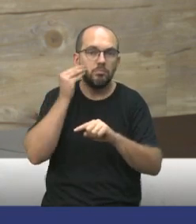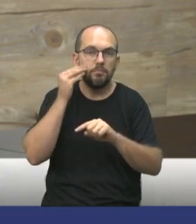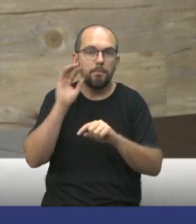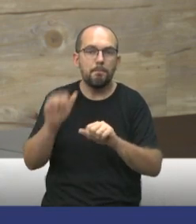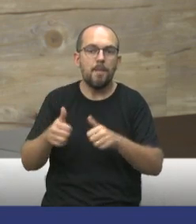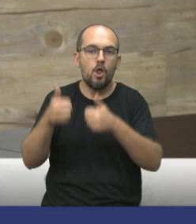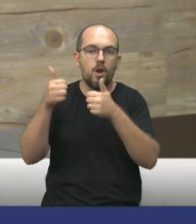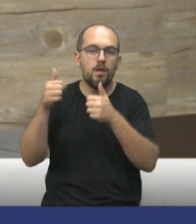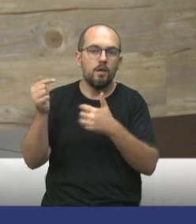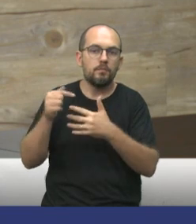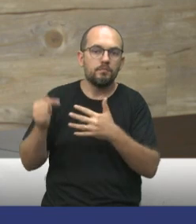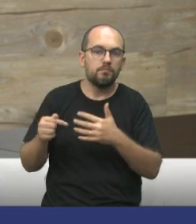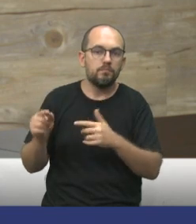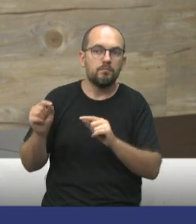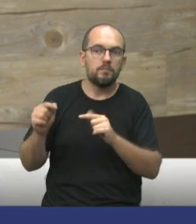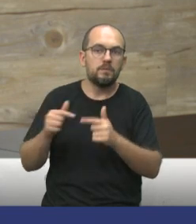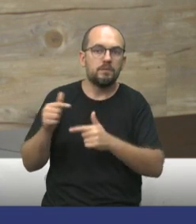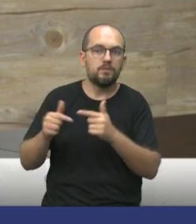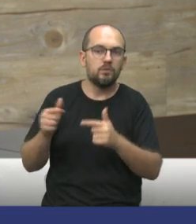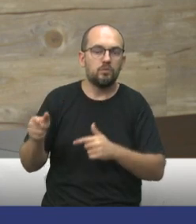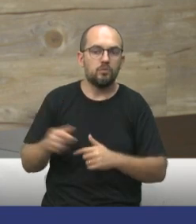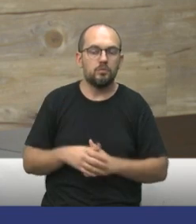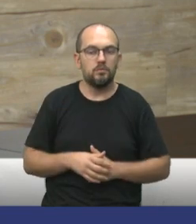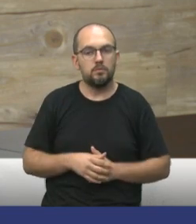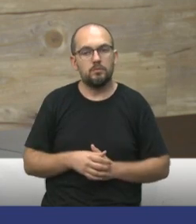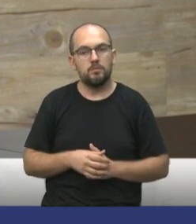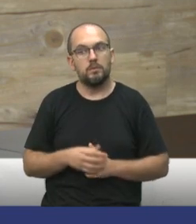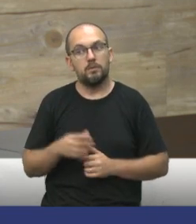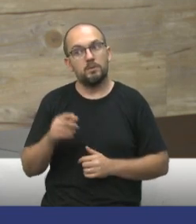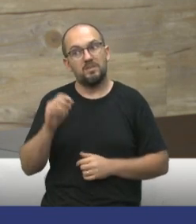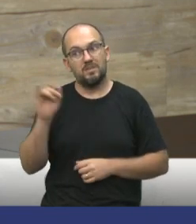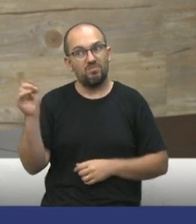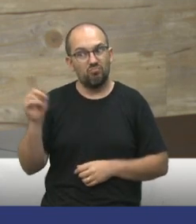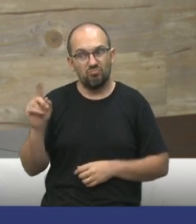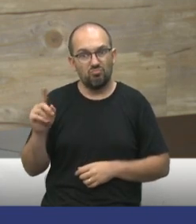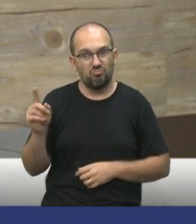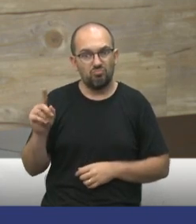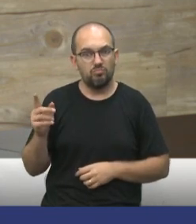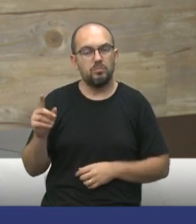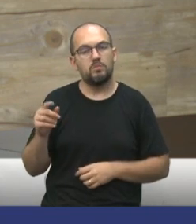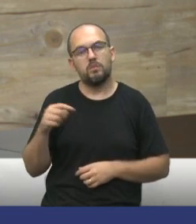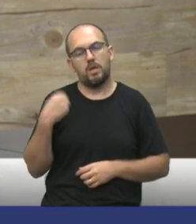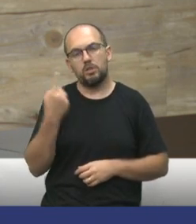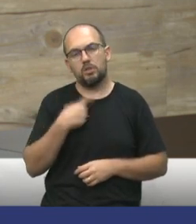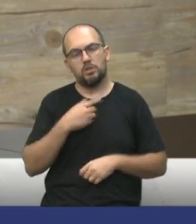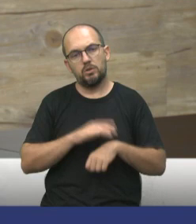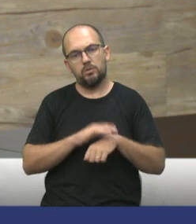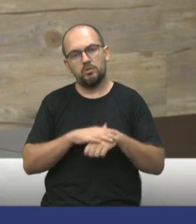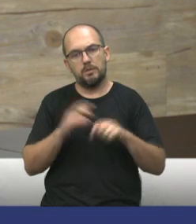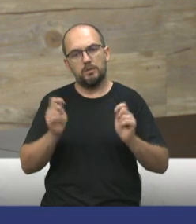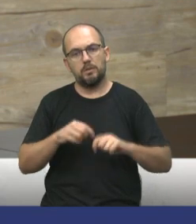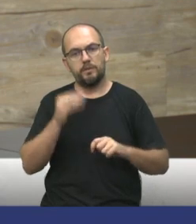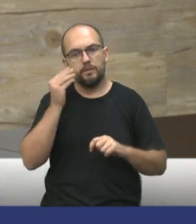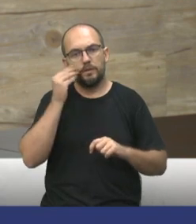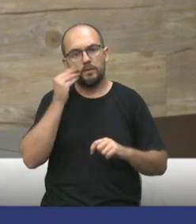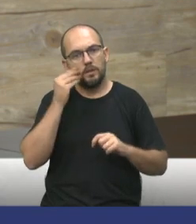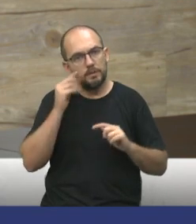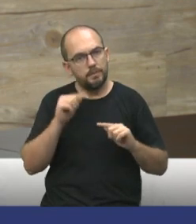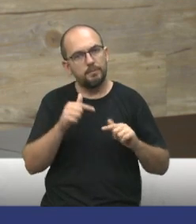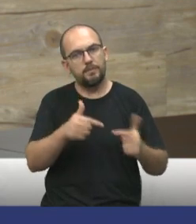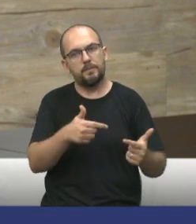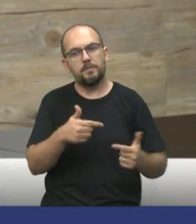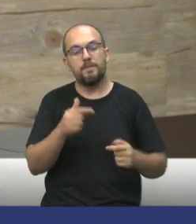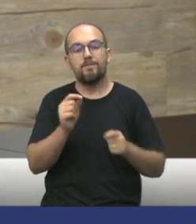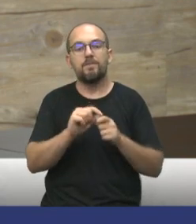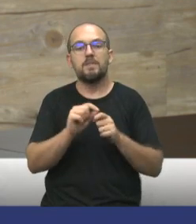melhorias necessárias a esse serviço que precisa ser feito, e se não, né, a gente poder tá indo atrás disso, né,